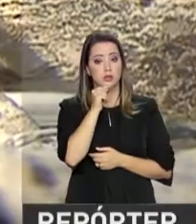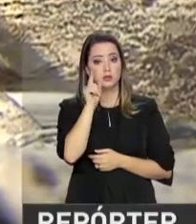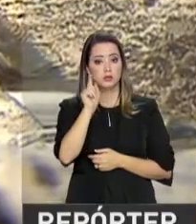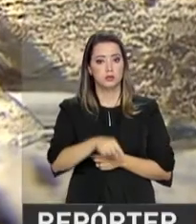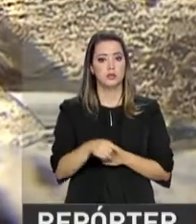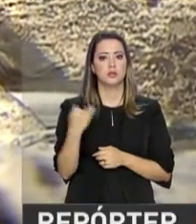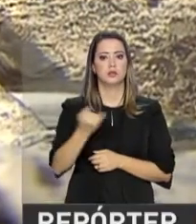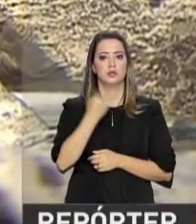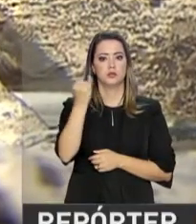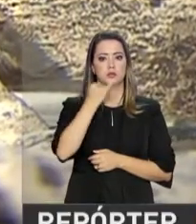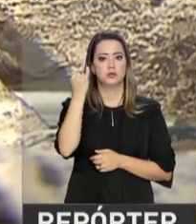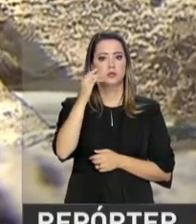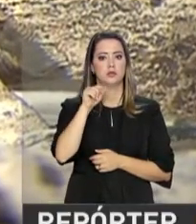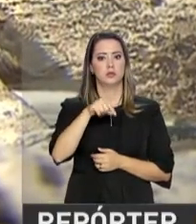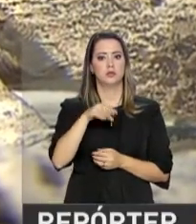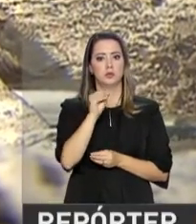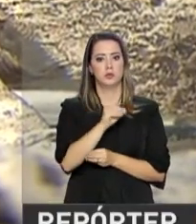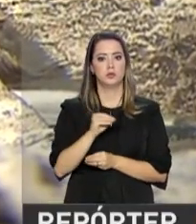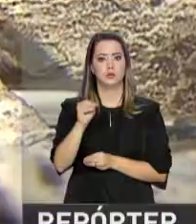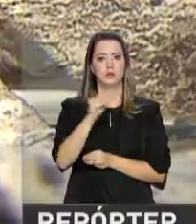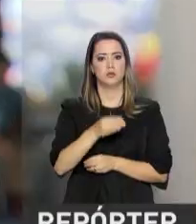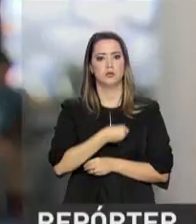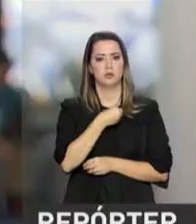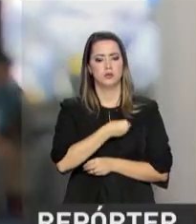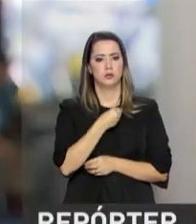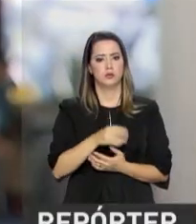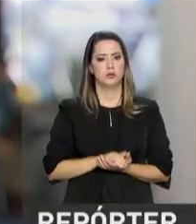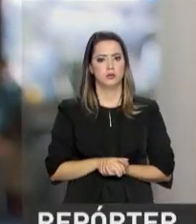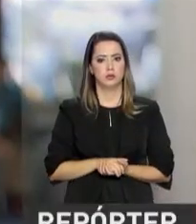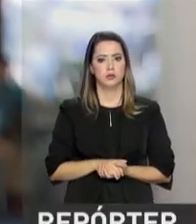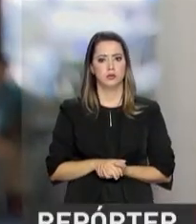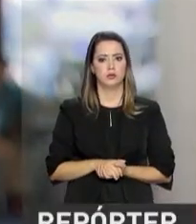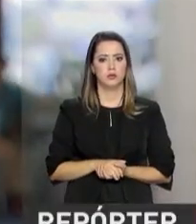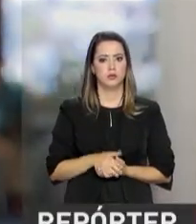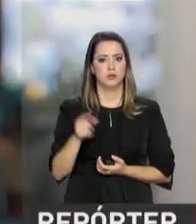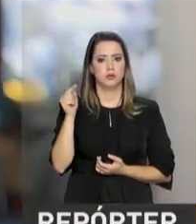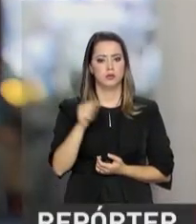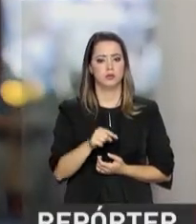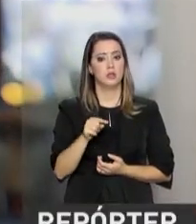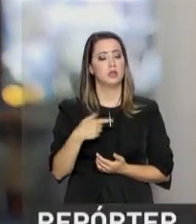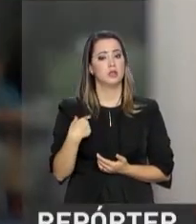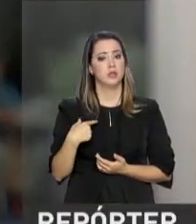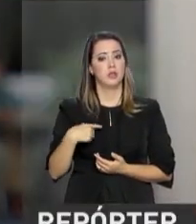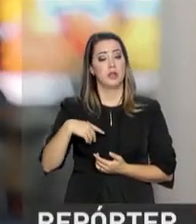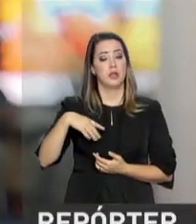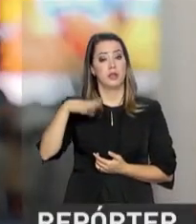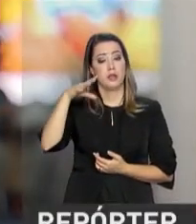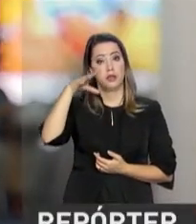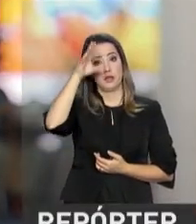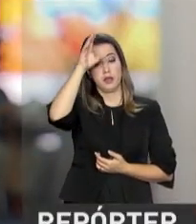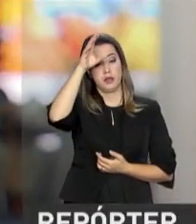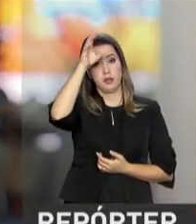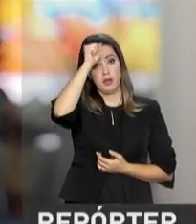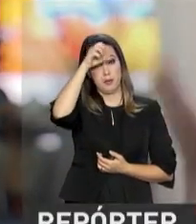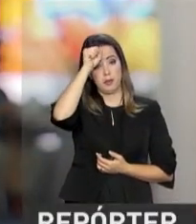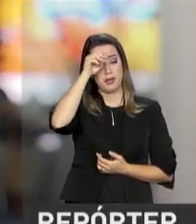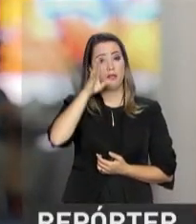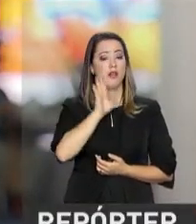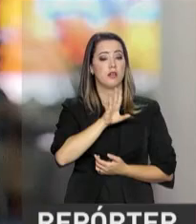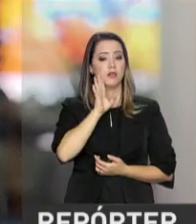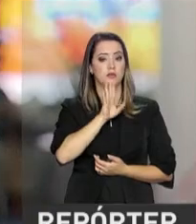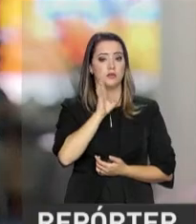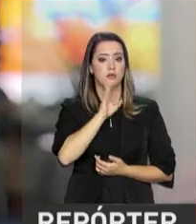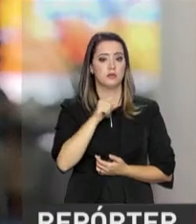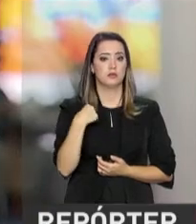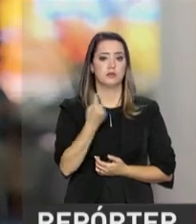é fundamental para a preservação da vida nós aprender aqui muito muito coisa legal é de lá também é